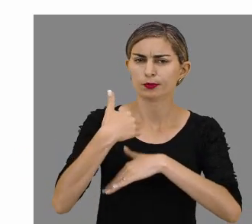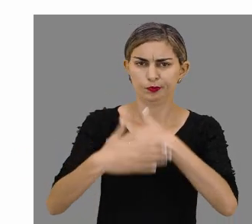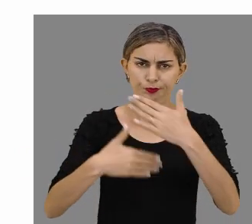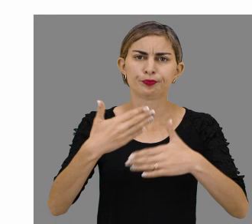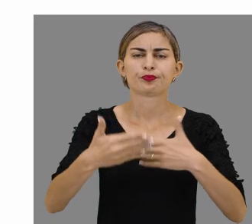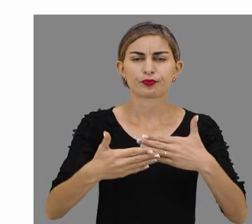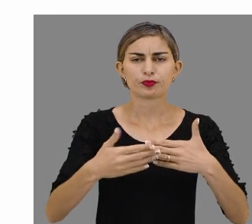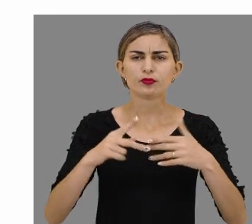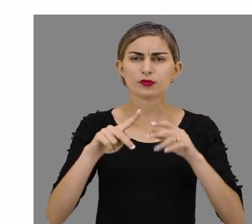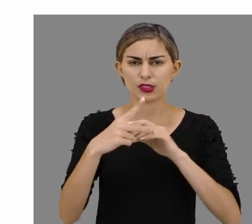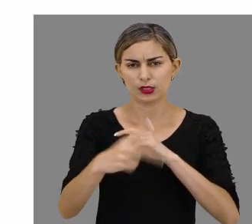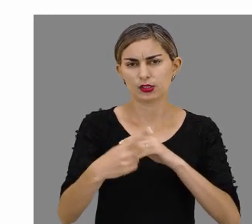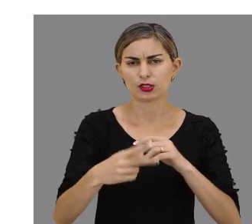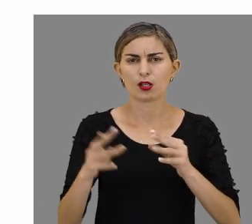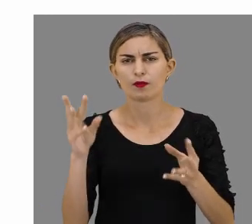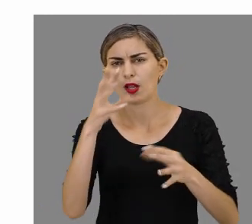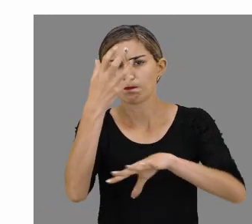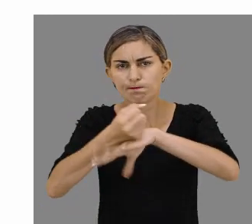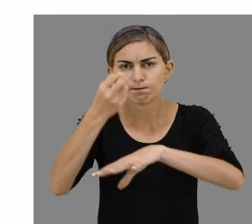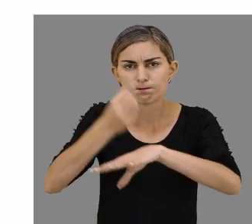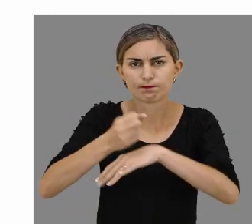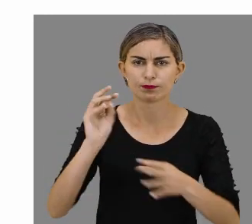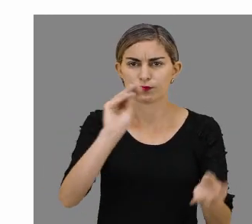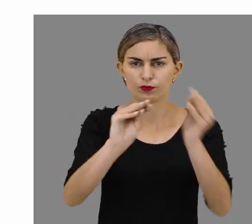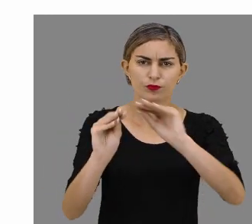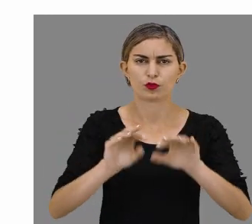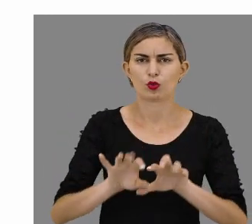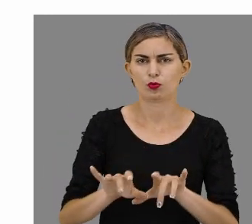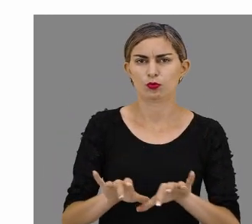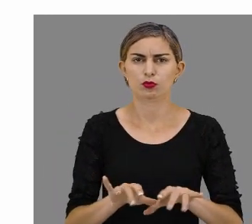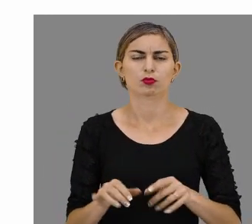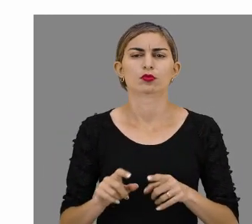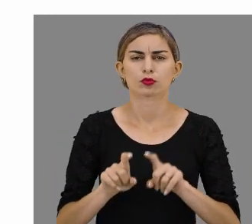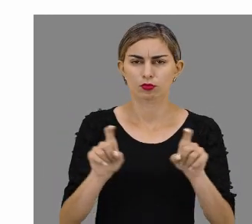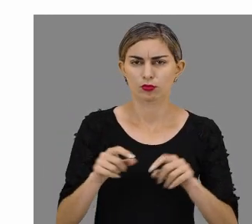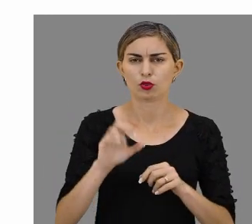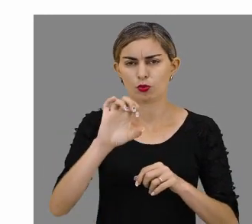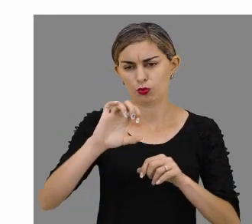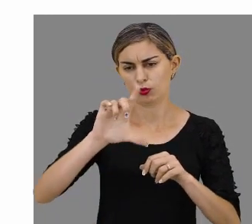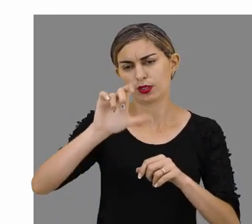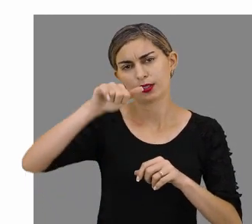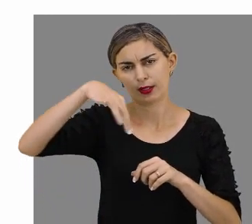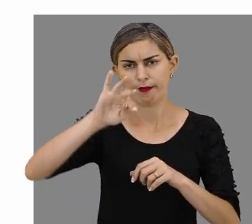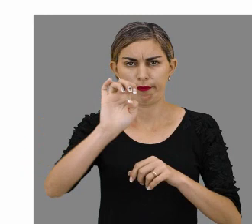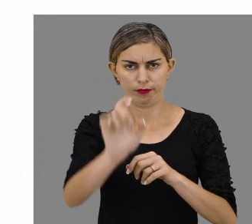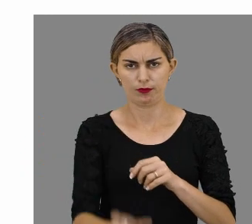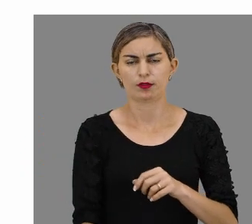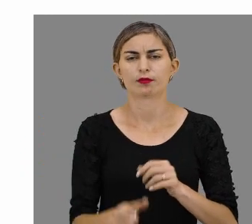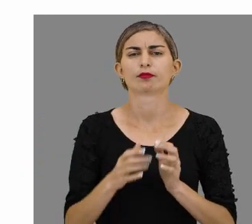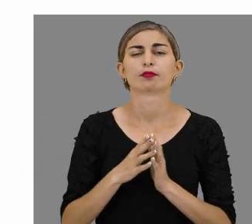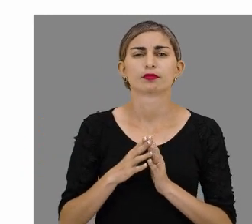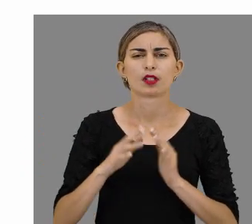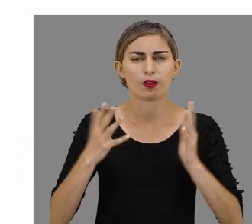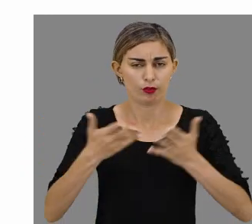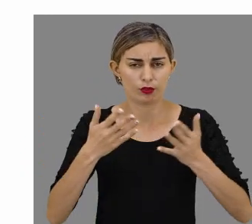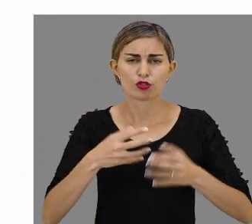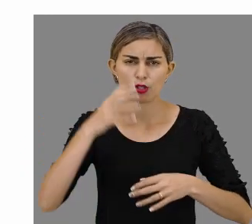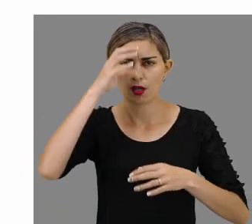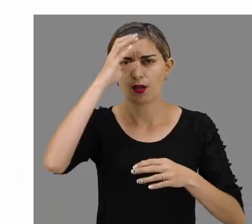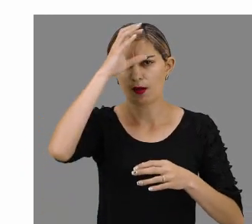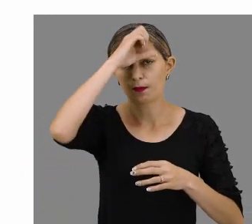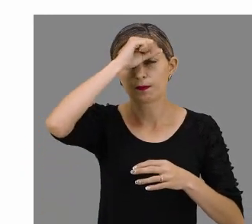foi desenvolvido para ser instalado e utilizado no cliente. Agora que nós